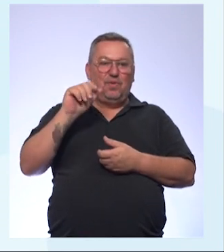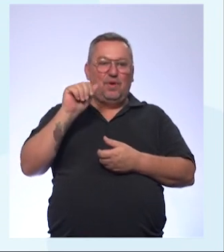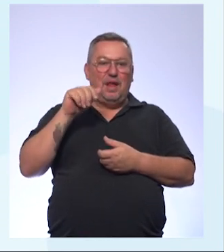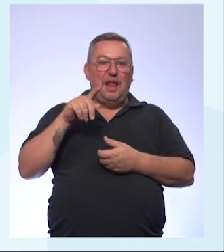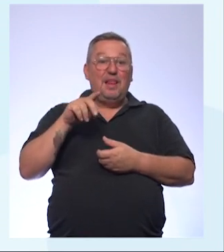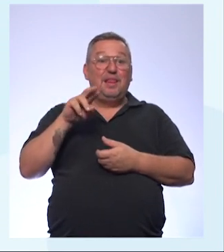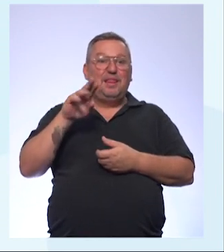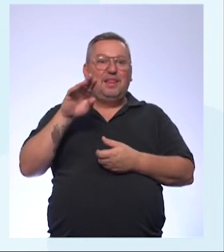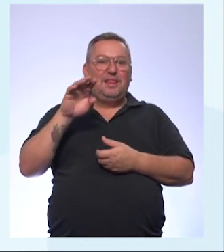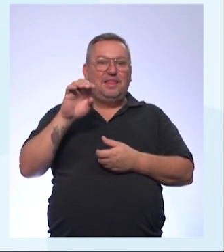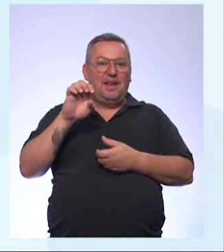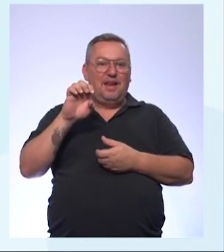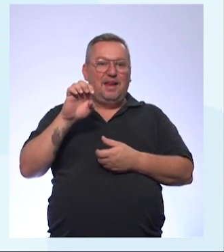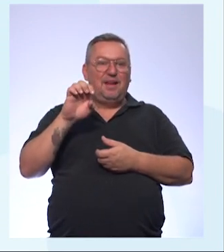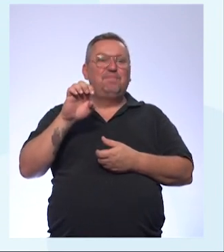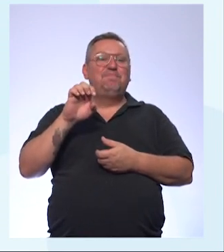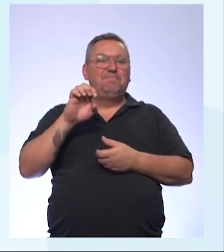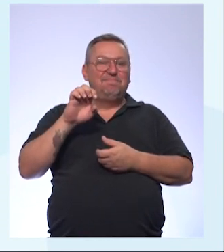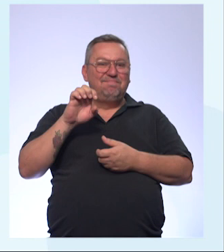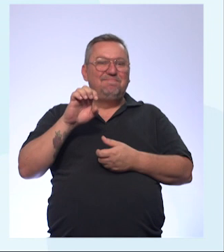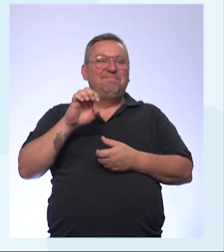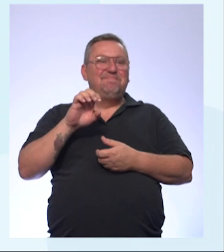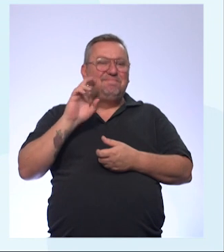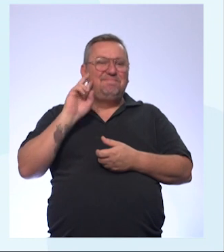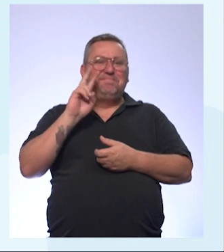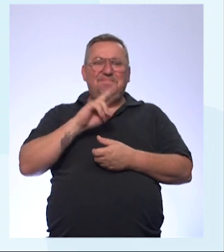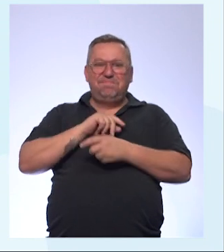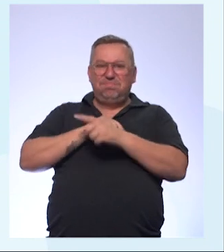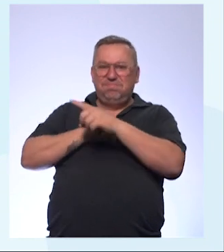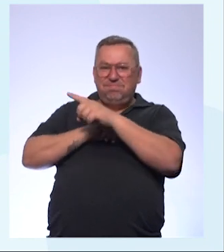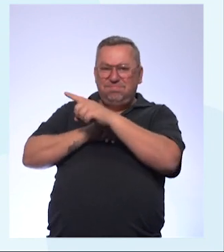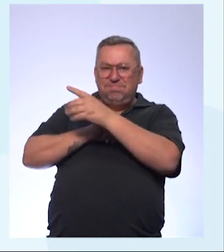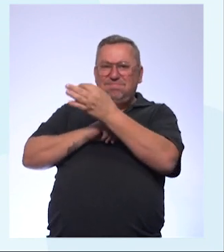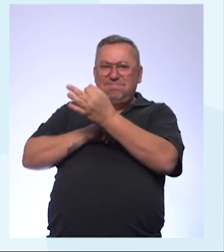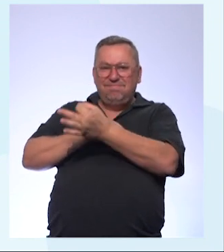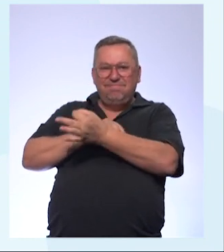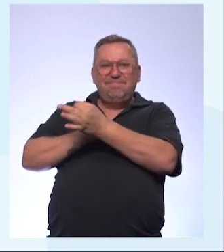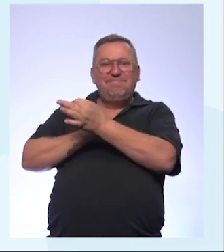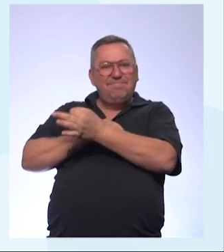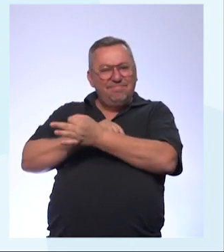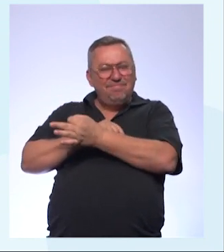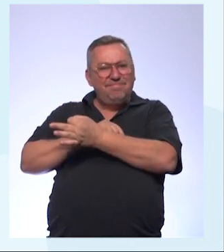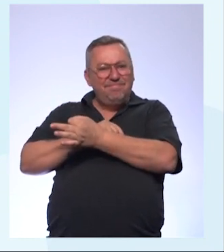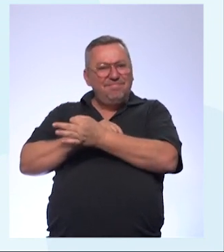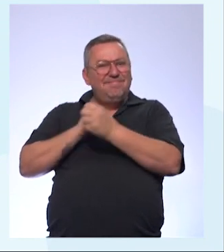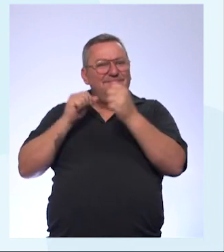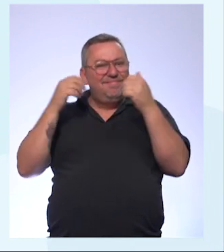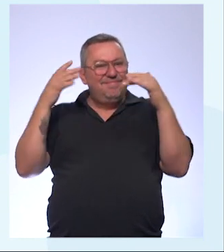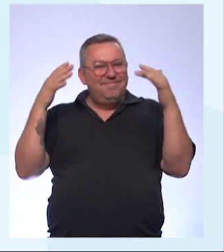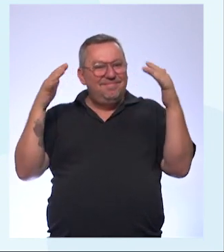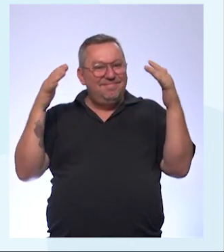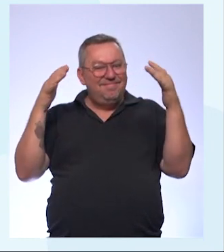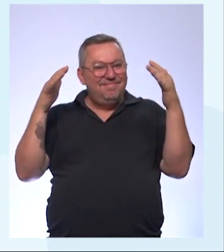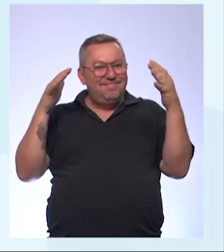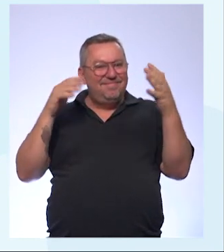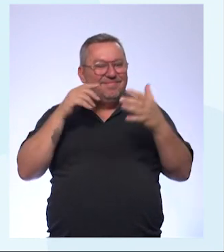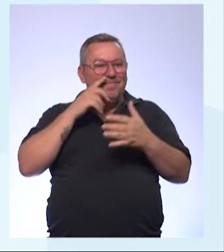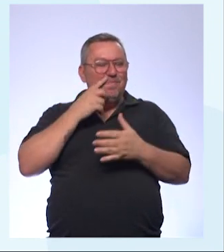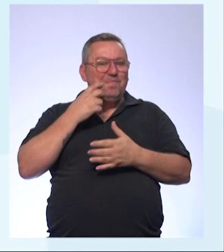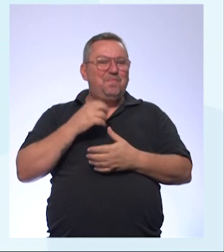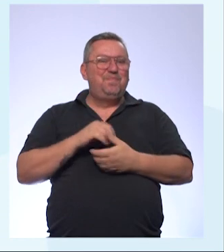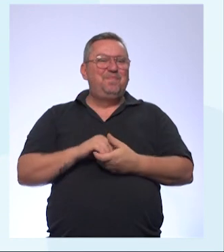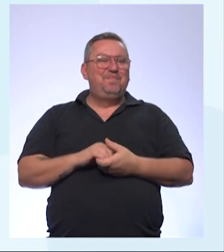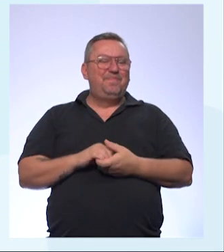foi orientada pelo professor André. Olha o capricho, professora Luísa, deste caderno. Uma salva de palmas para a